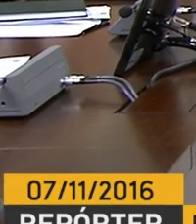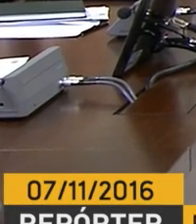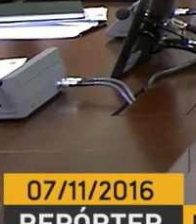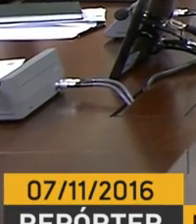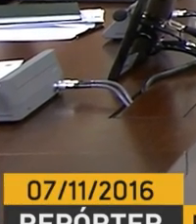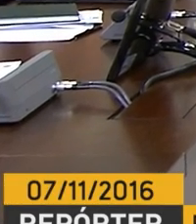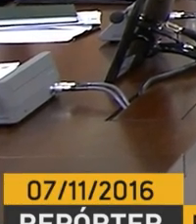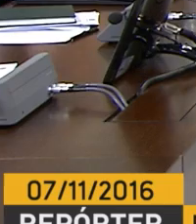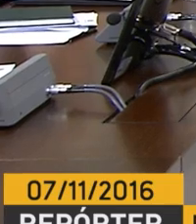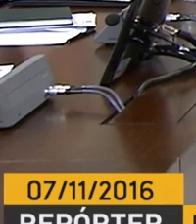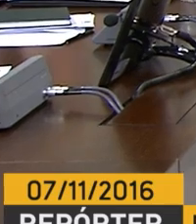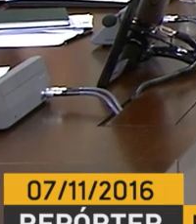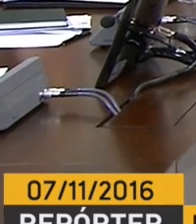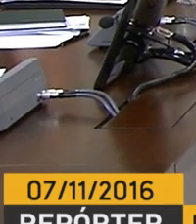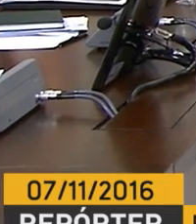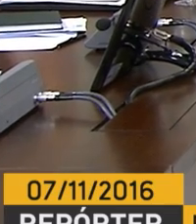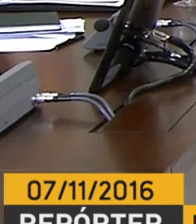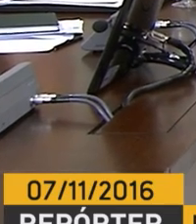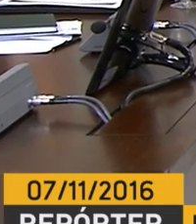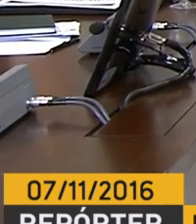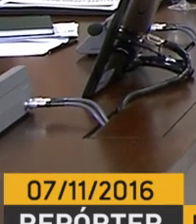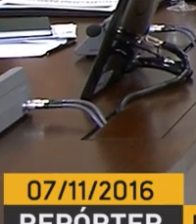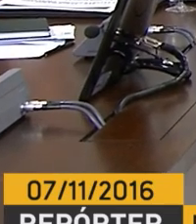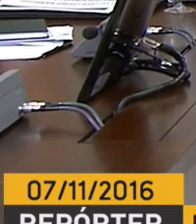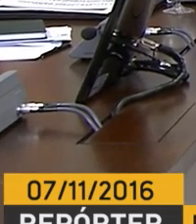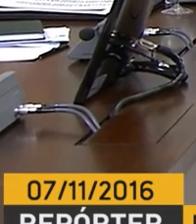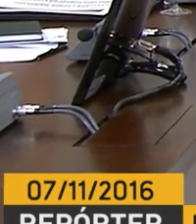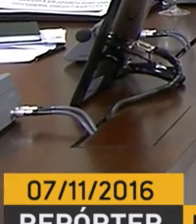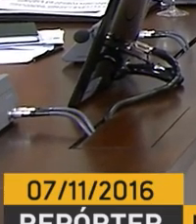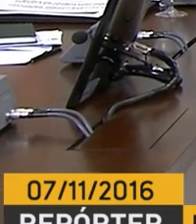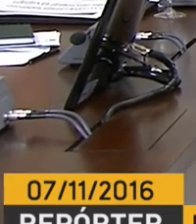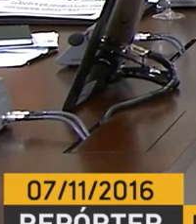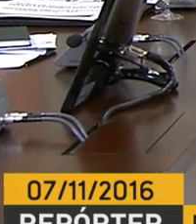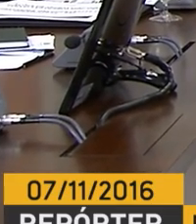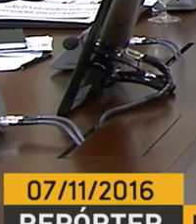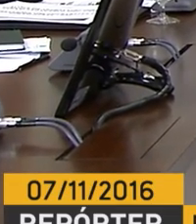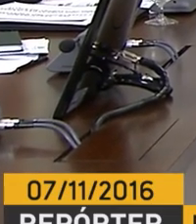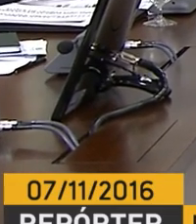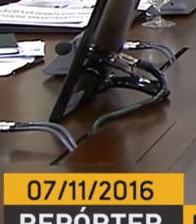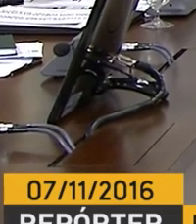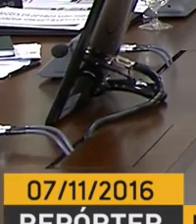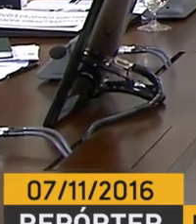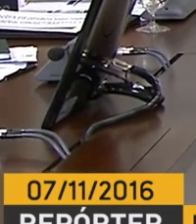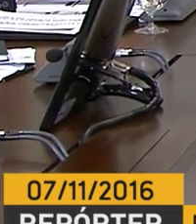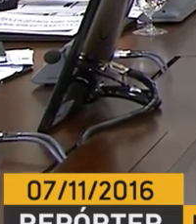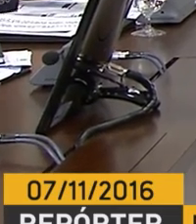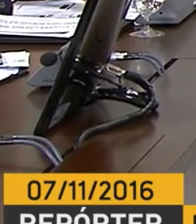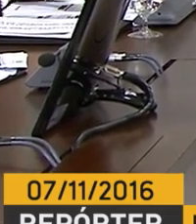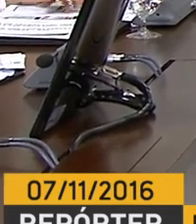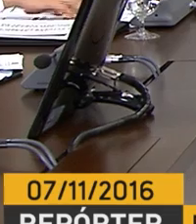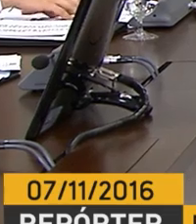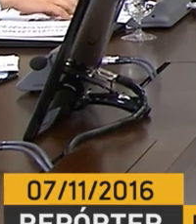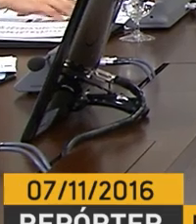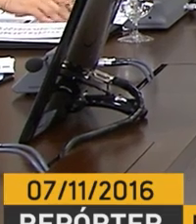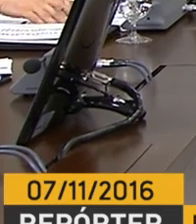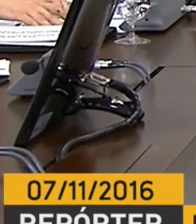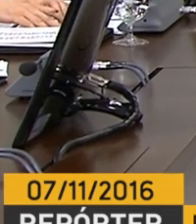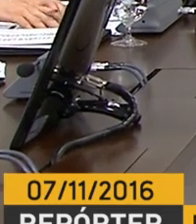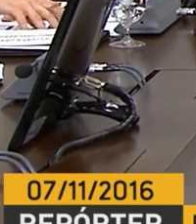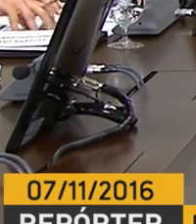Governo, que nós iríamos cuidar das chamadas obras inacabadas. Eram cerca